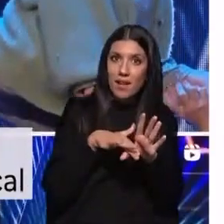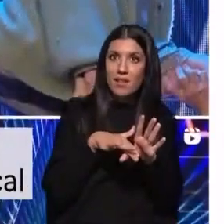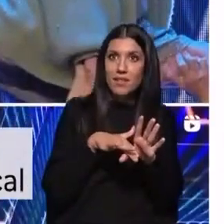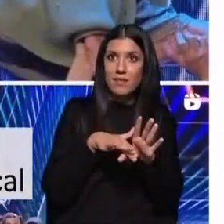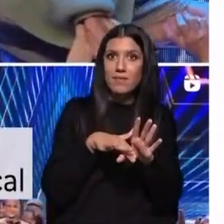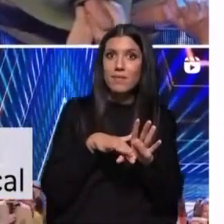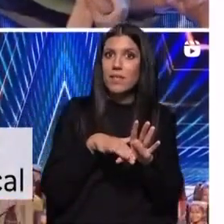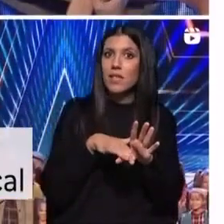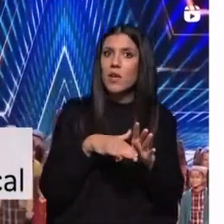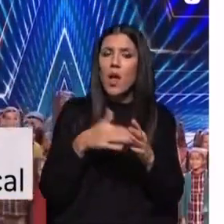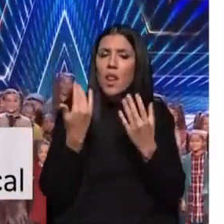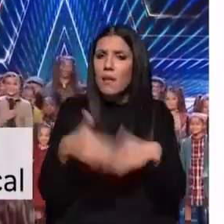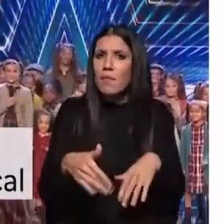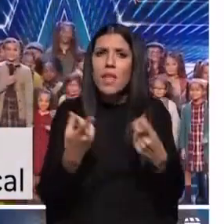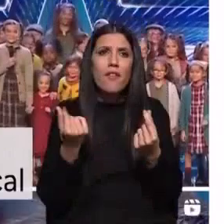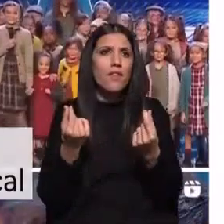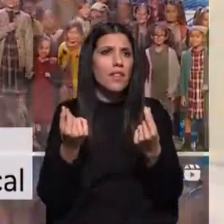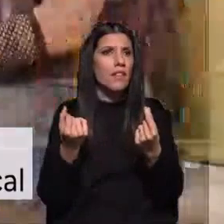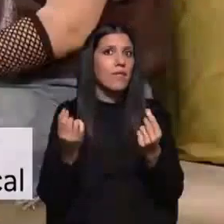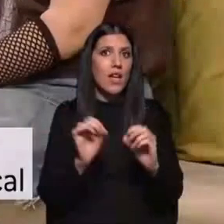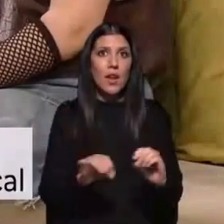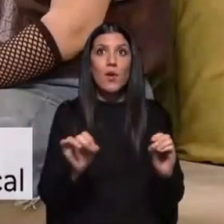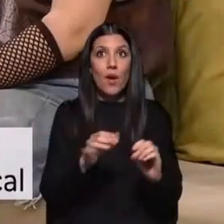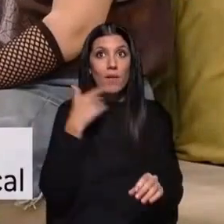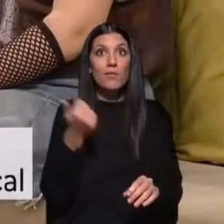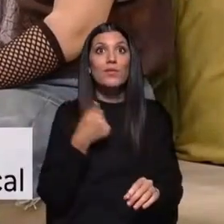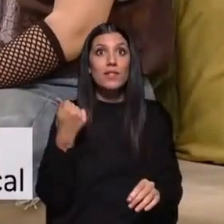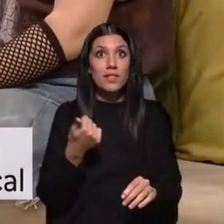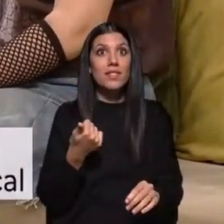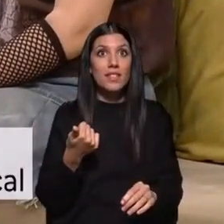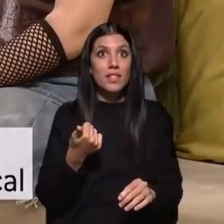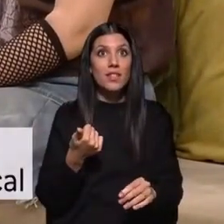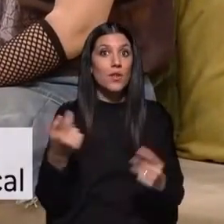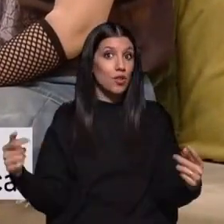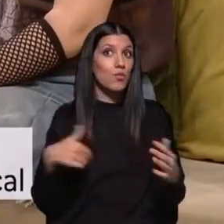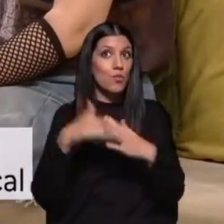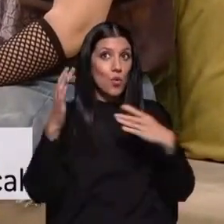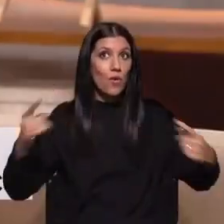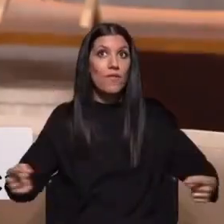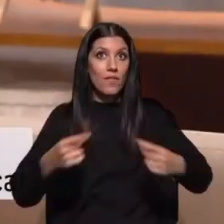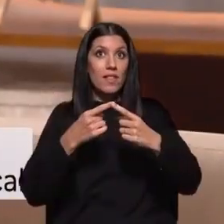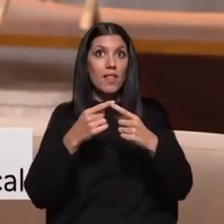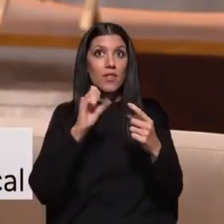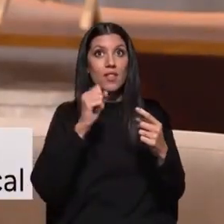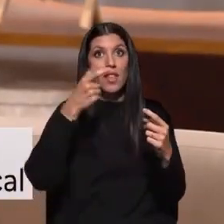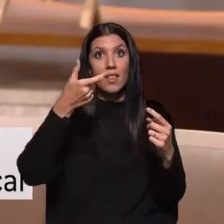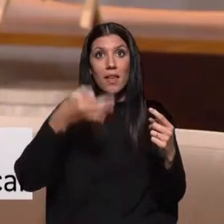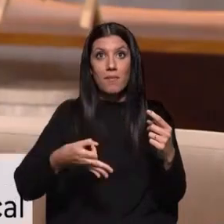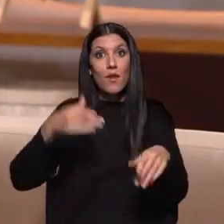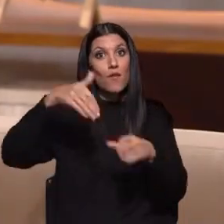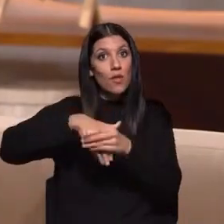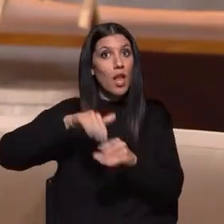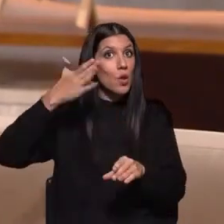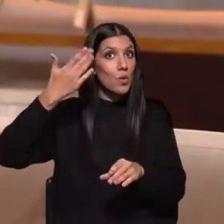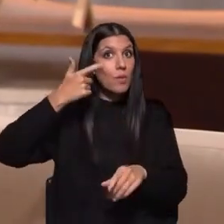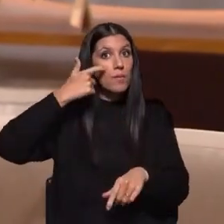nenhuma limitação financeira. Isto é de facto muito bonito. Elas estão na grande final do Got Talent Portugal e foram os mais votados pelo